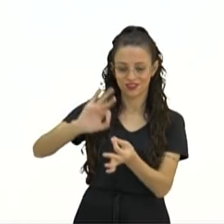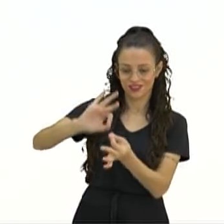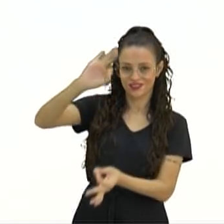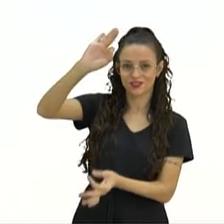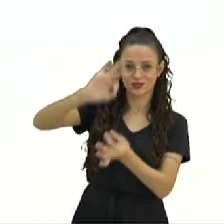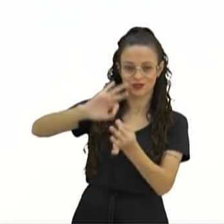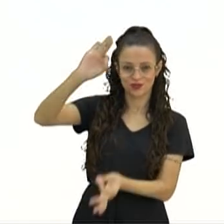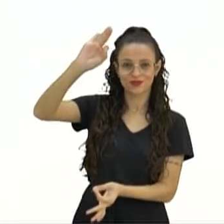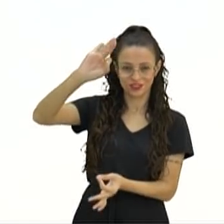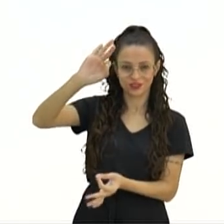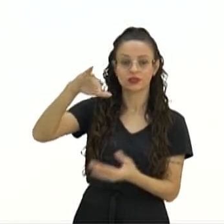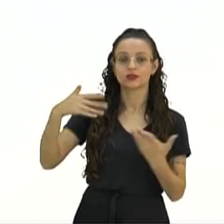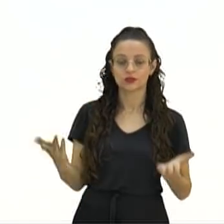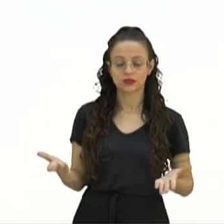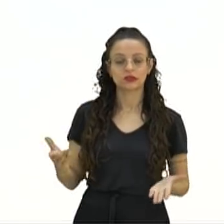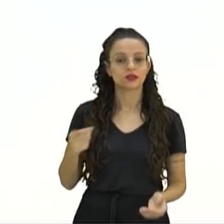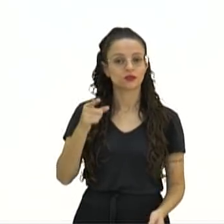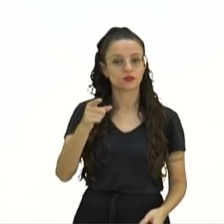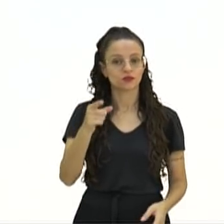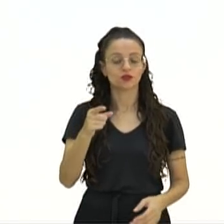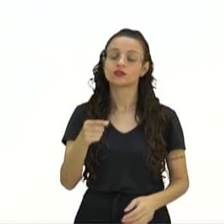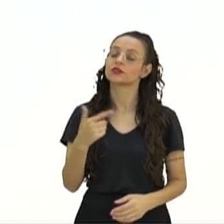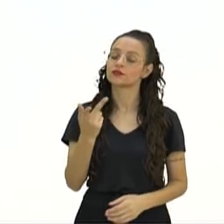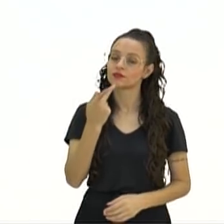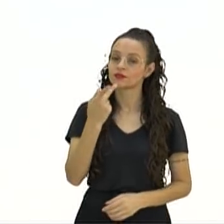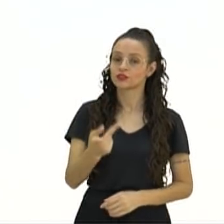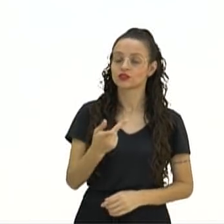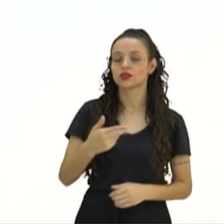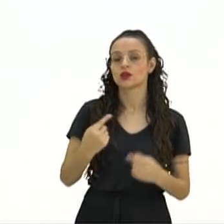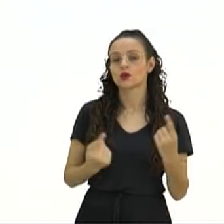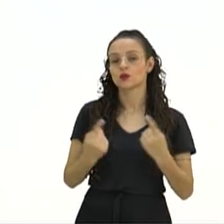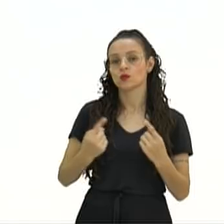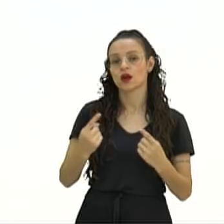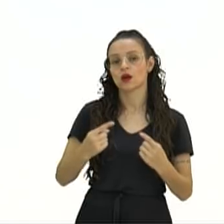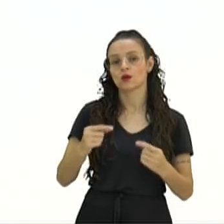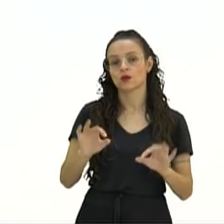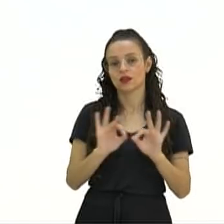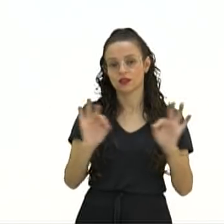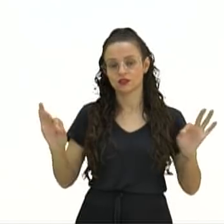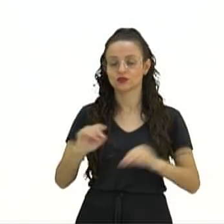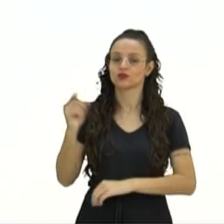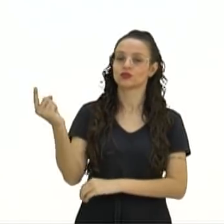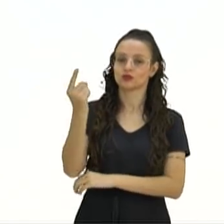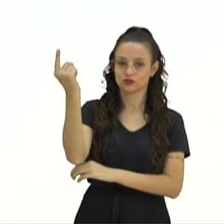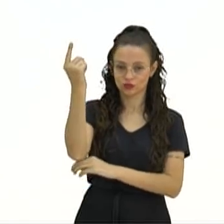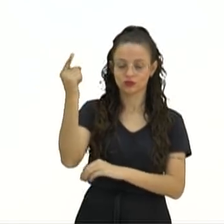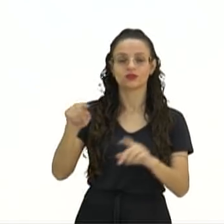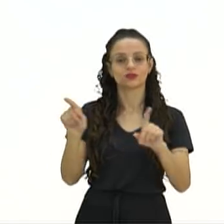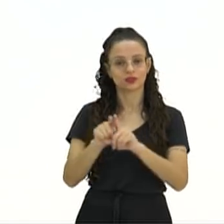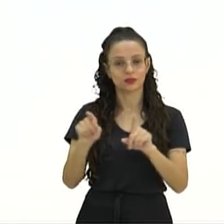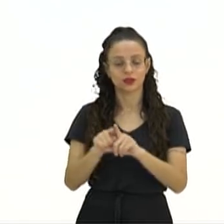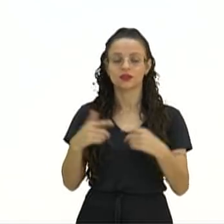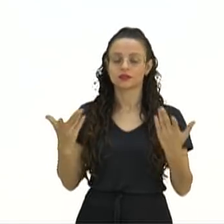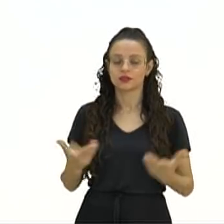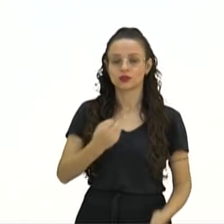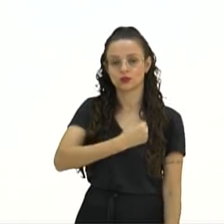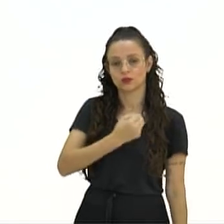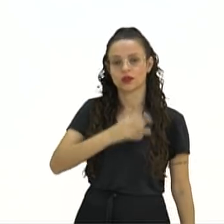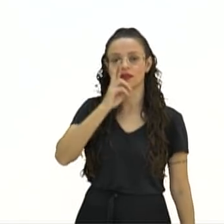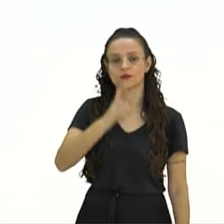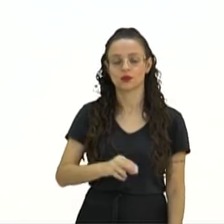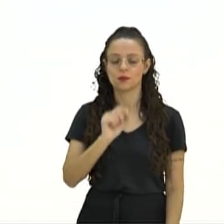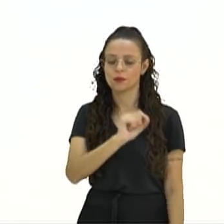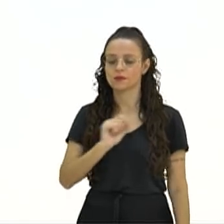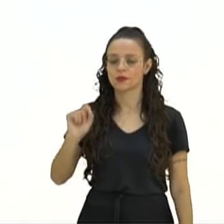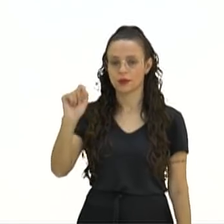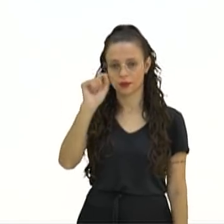meridiano de Greenwich. Então, aí você vai dizer ali qual é a latitude, qual é a longitude, ou seja, a coordenada geográfica dos pontos